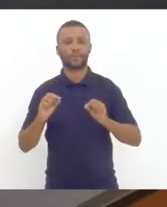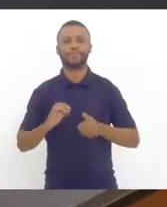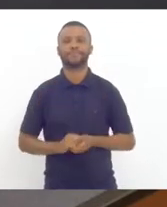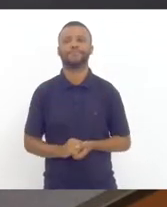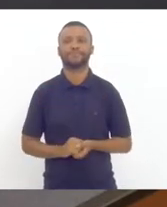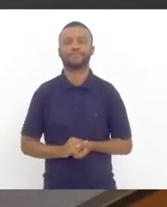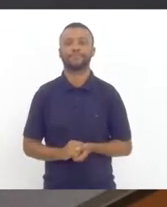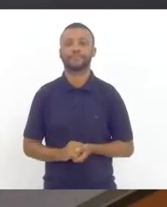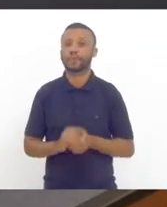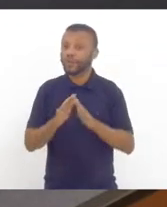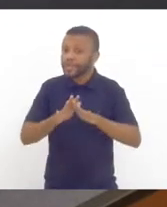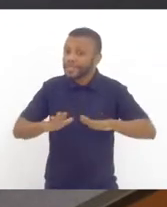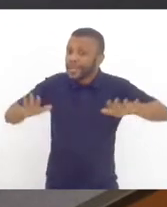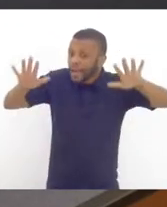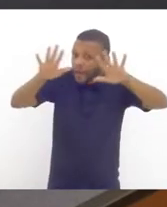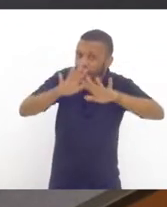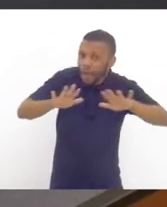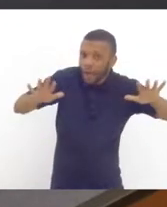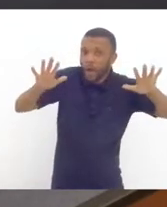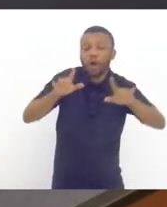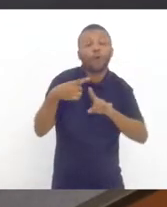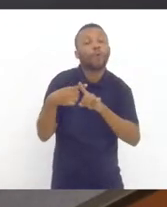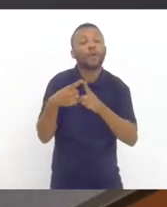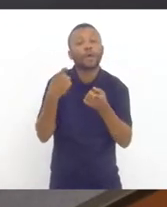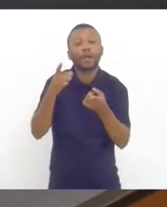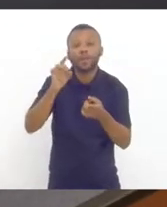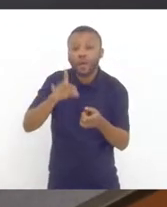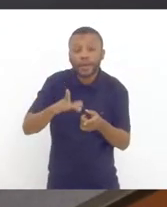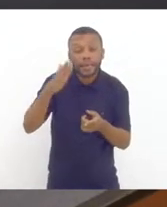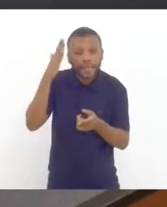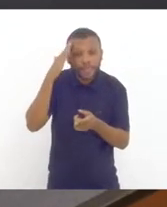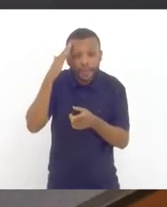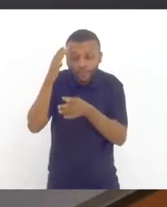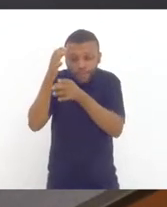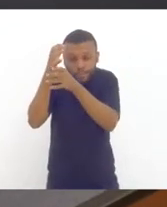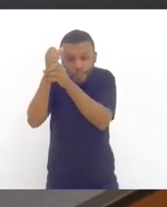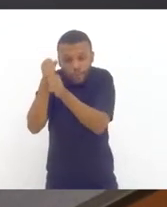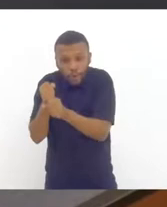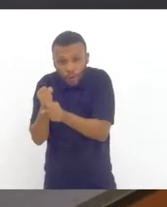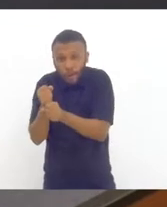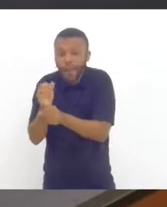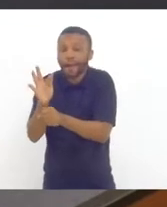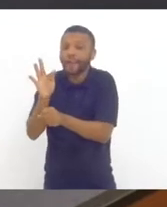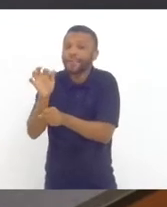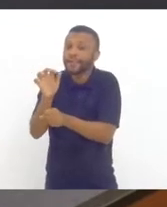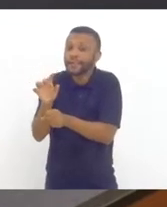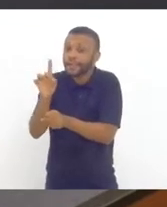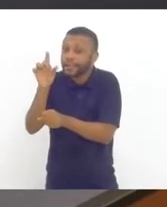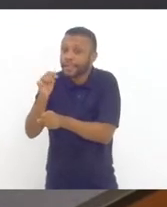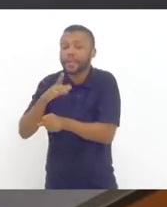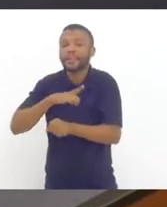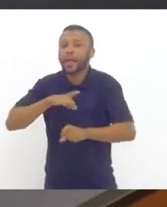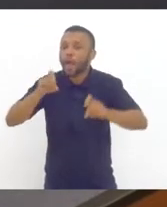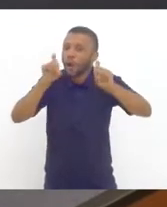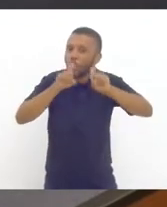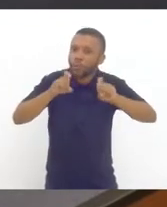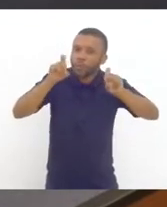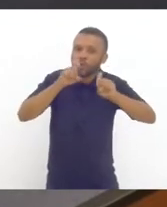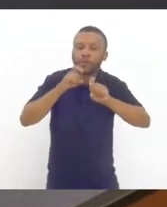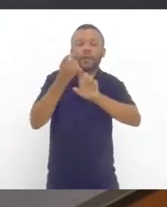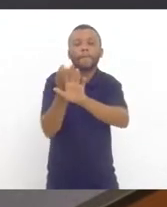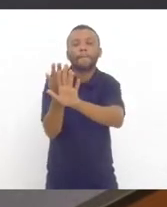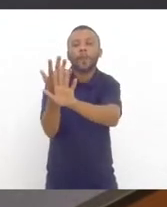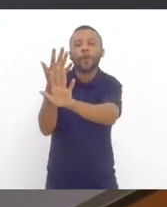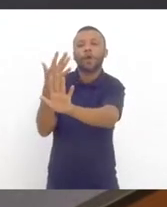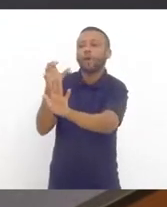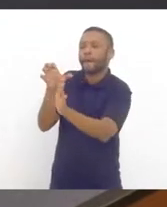Grosso modo, porque só quem sabe fazer essas contas é a Fazenda, porque tem computador, tem lá séries históricas, etc.,